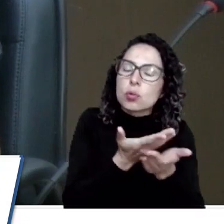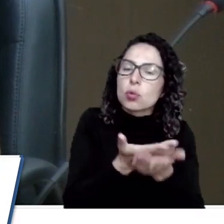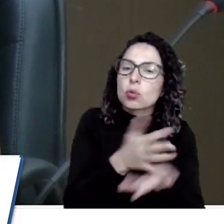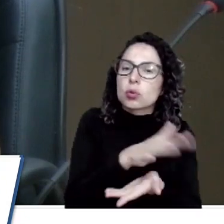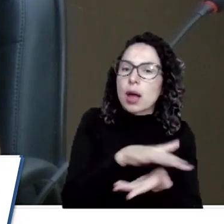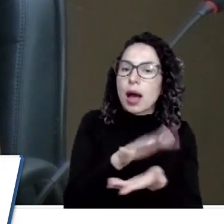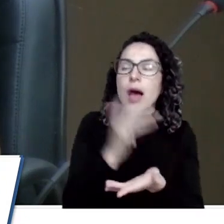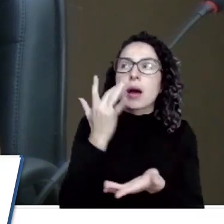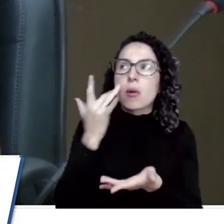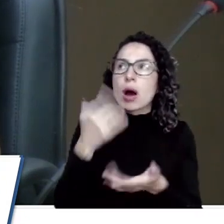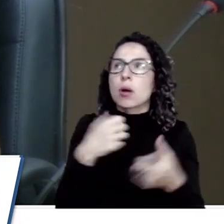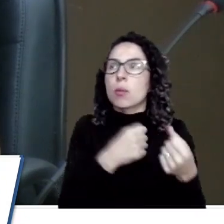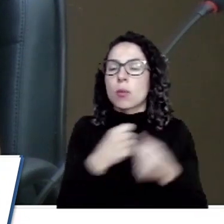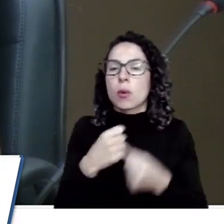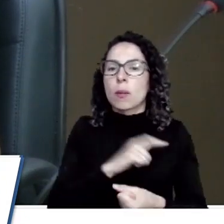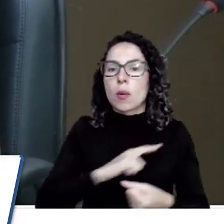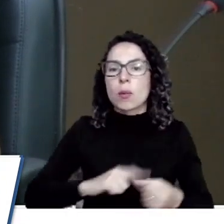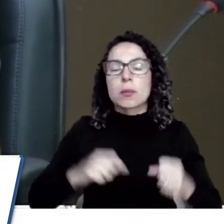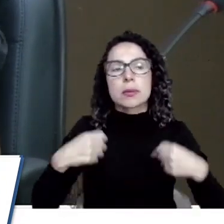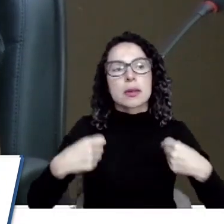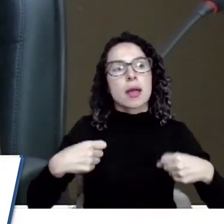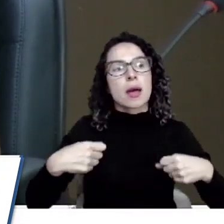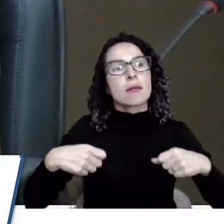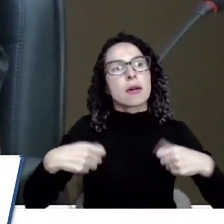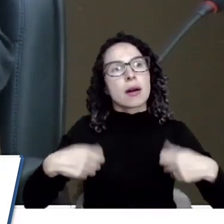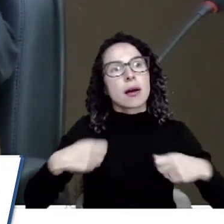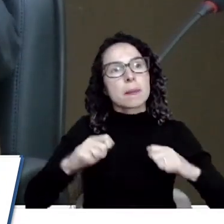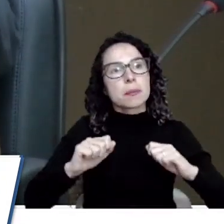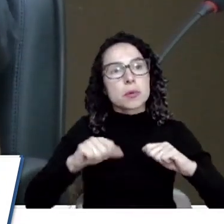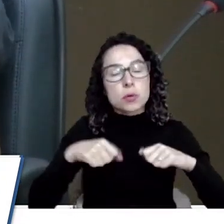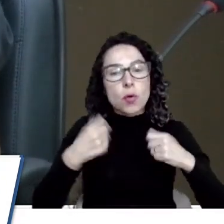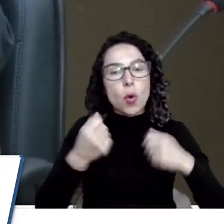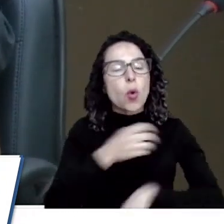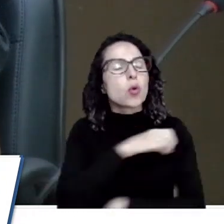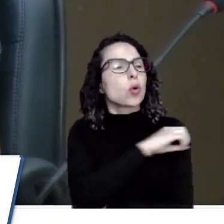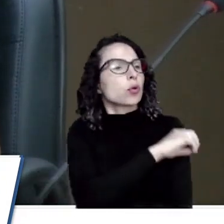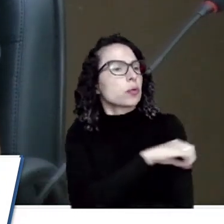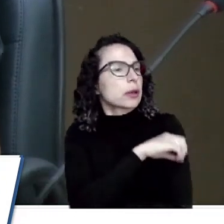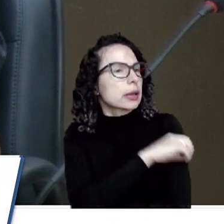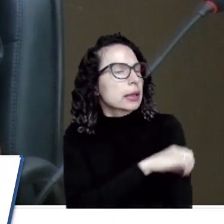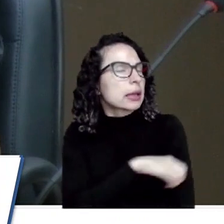que dedicar em várias oficinas, em vários